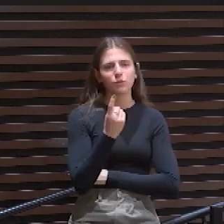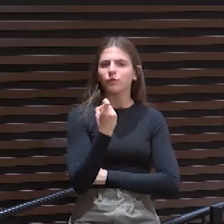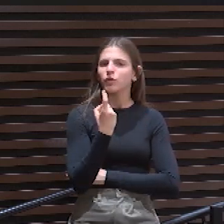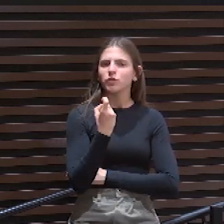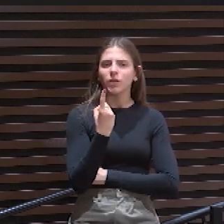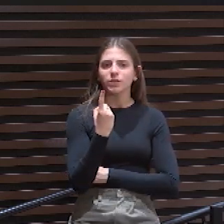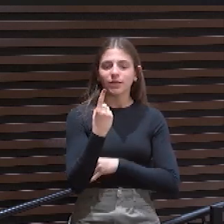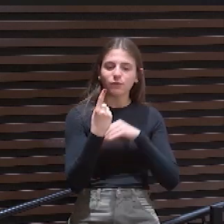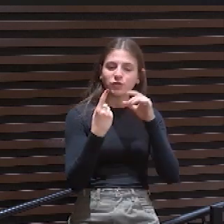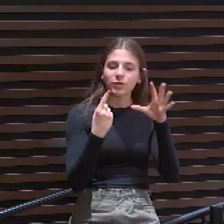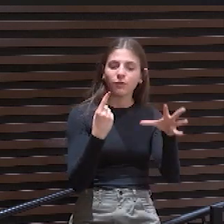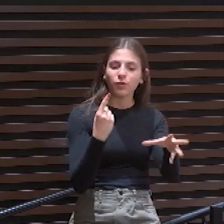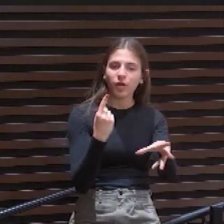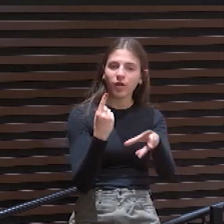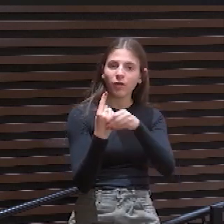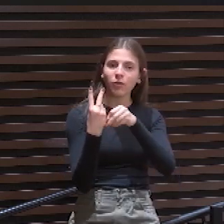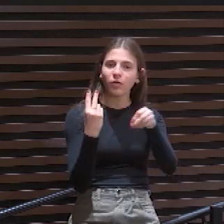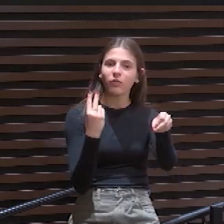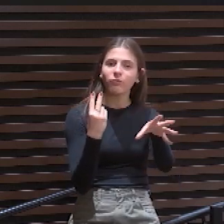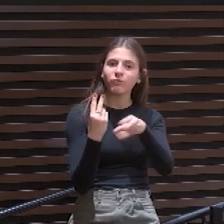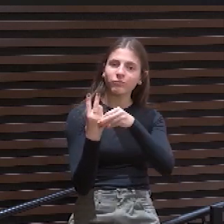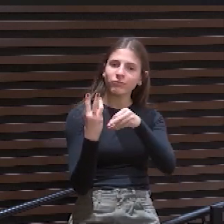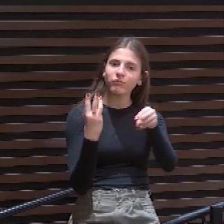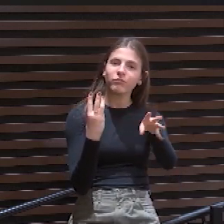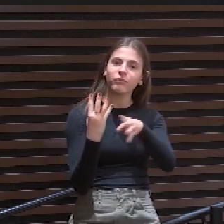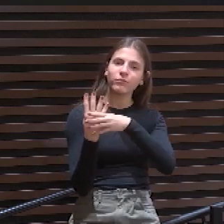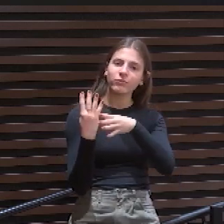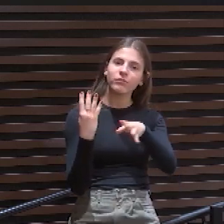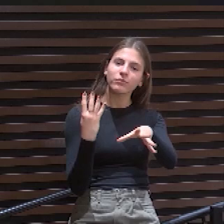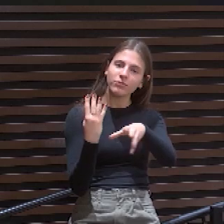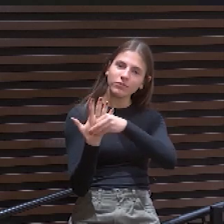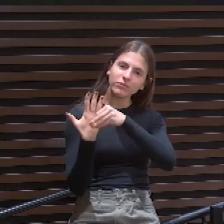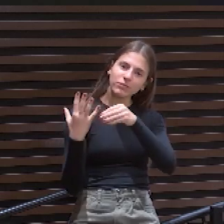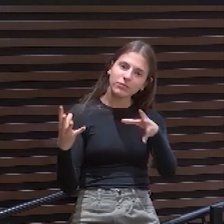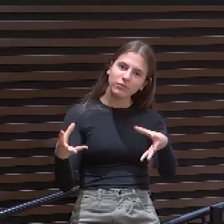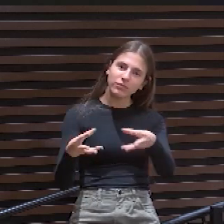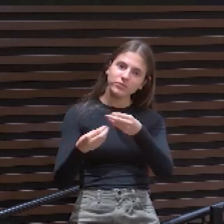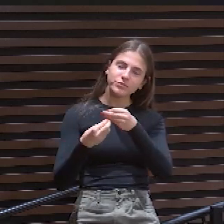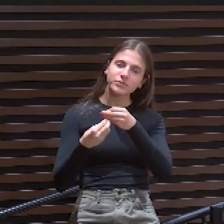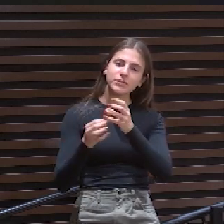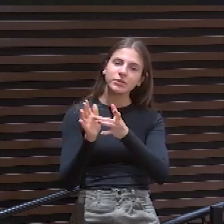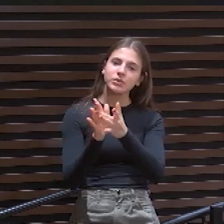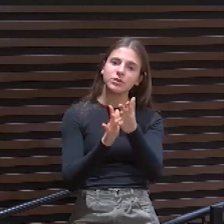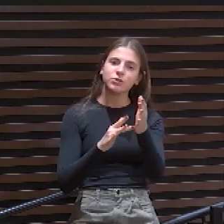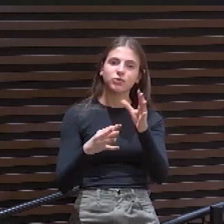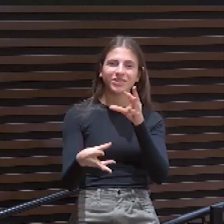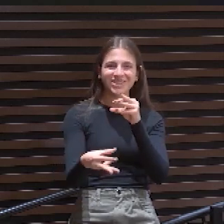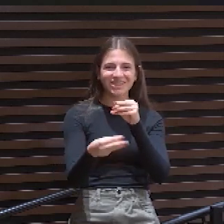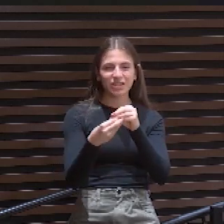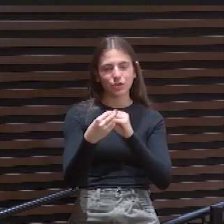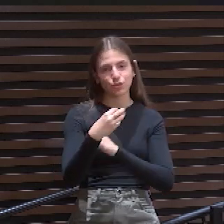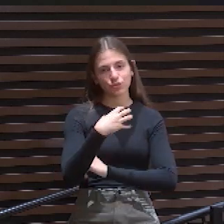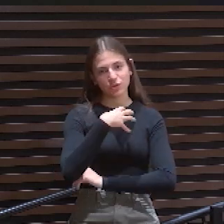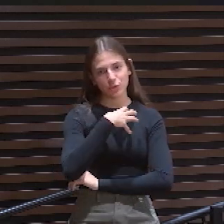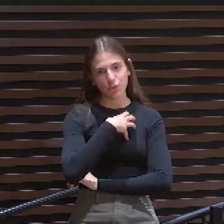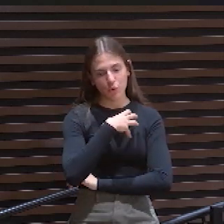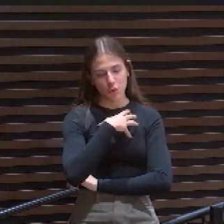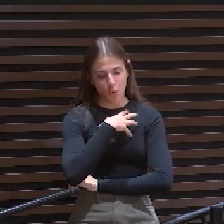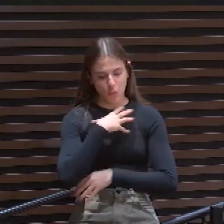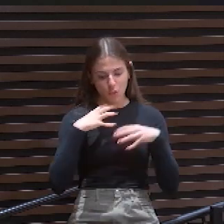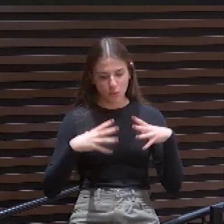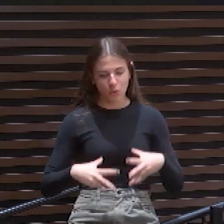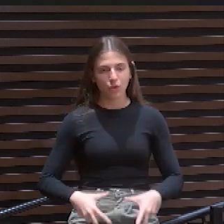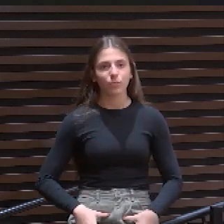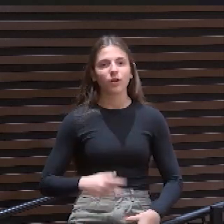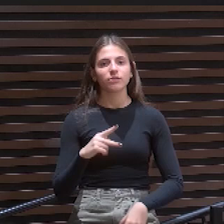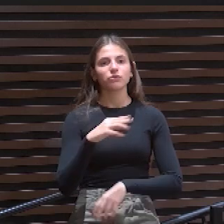te incluiu, ela te levou. Ele inseriu no seu corpo a sua vida, para que você